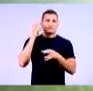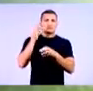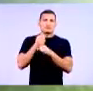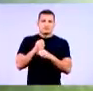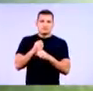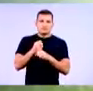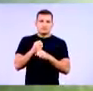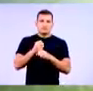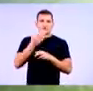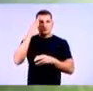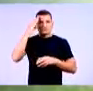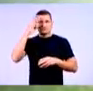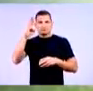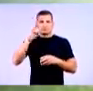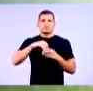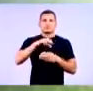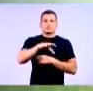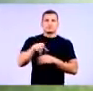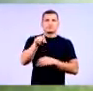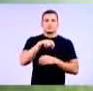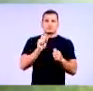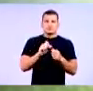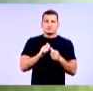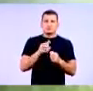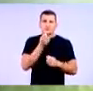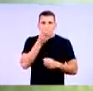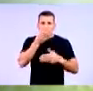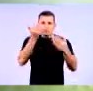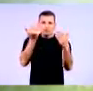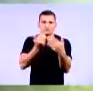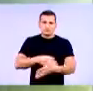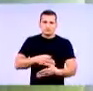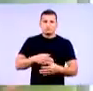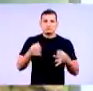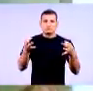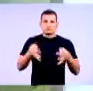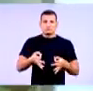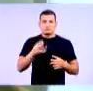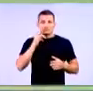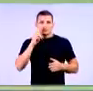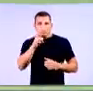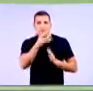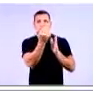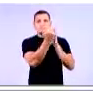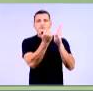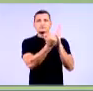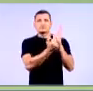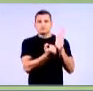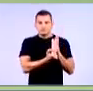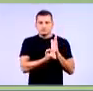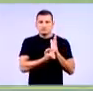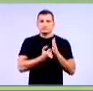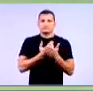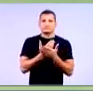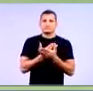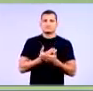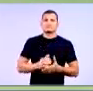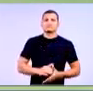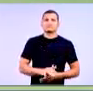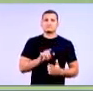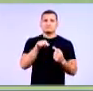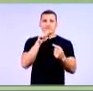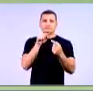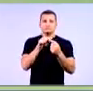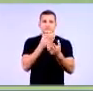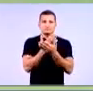principais conteúdos para que vocês possam fazer uma boa prova, certo? Então vamos ao roteiro da nossa aula. O objetivo